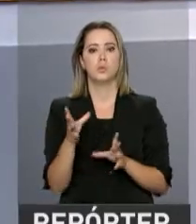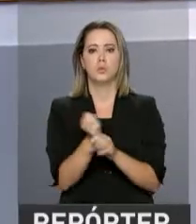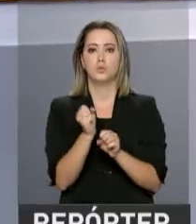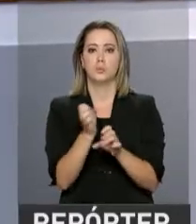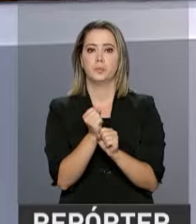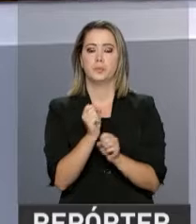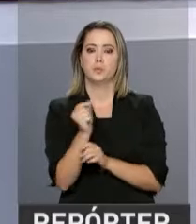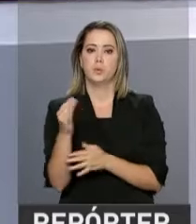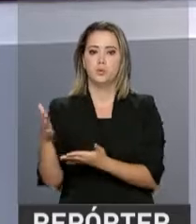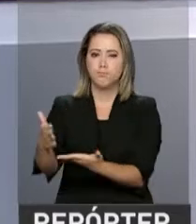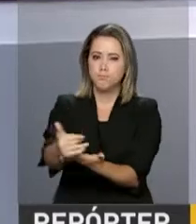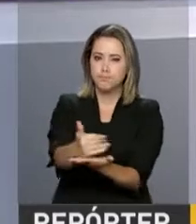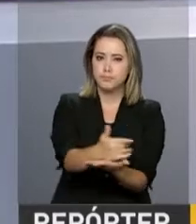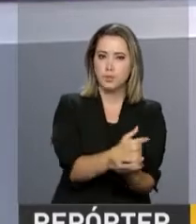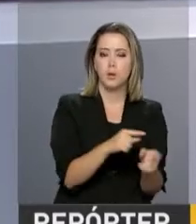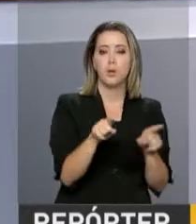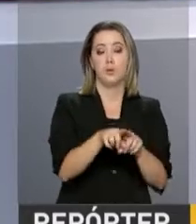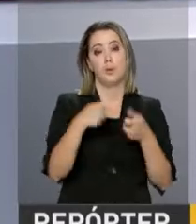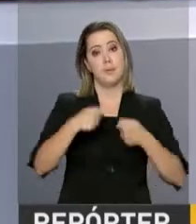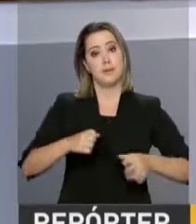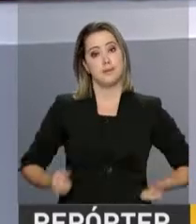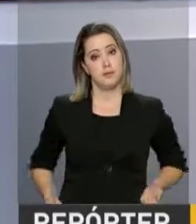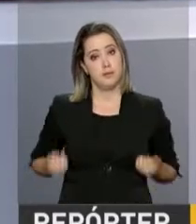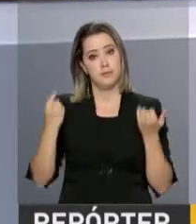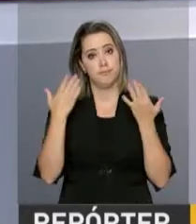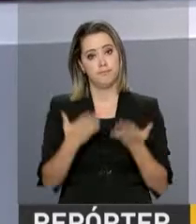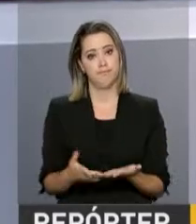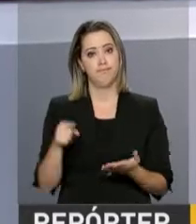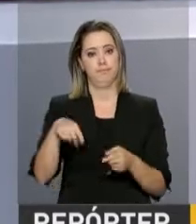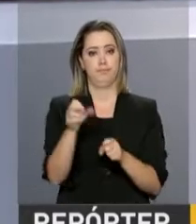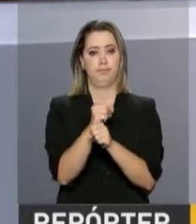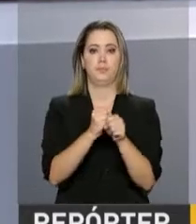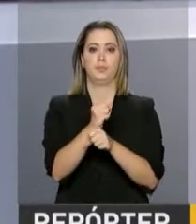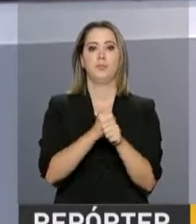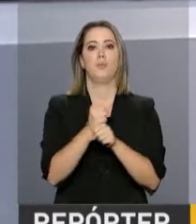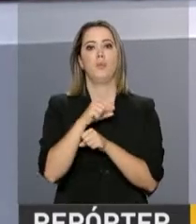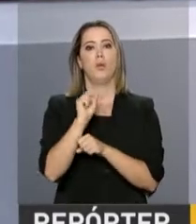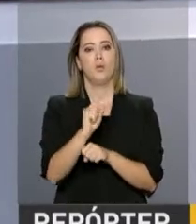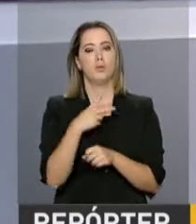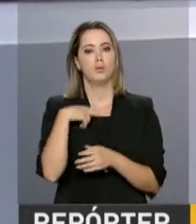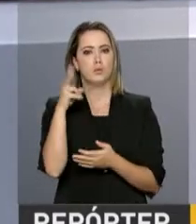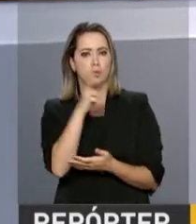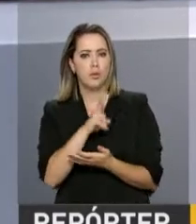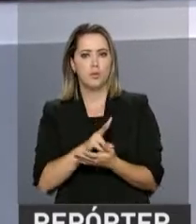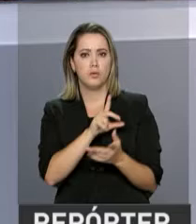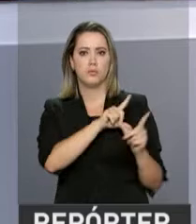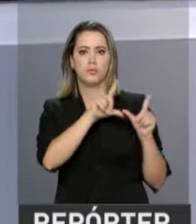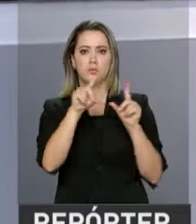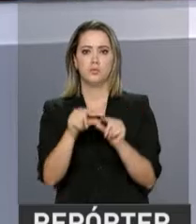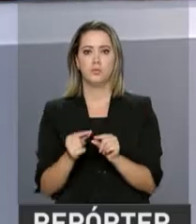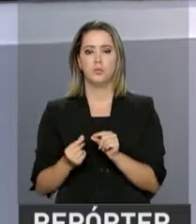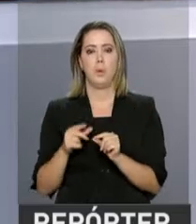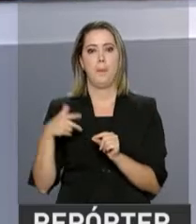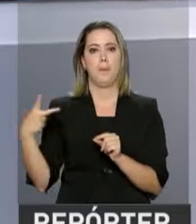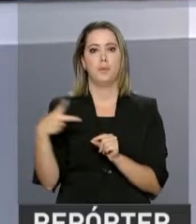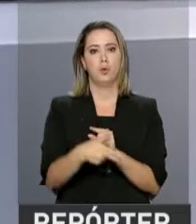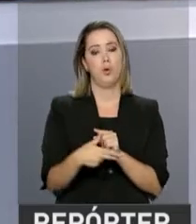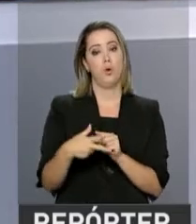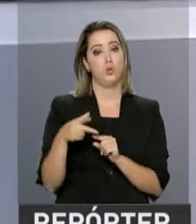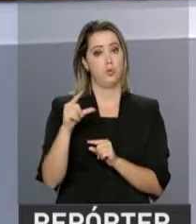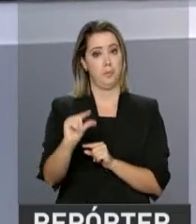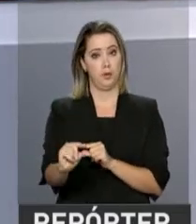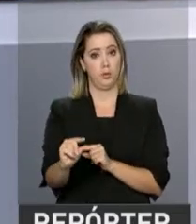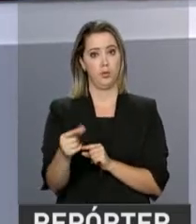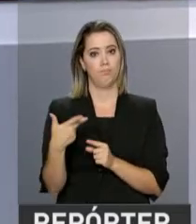contas do que tem a receber e dos gastos que precisa fazer até o fim deste ano a reavaliação resultou no corte menor